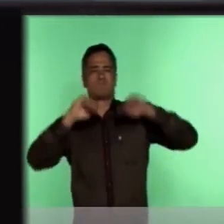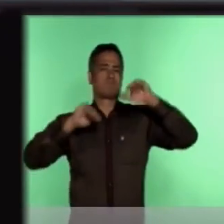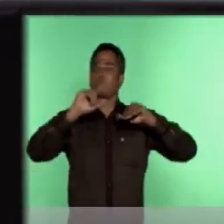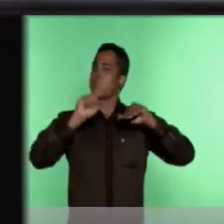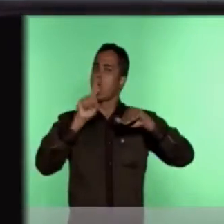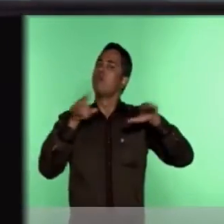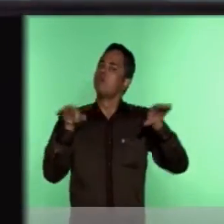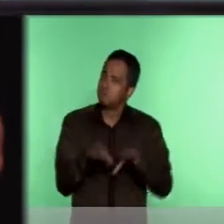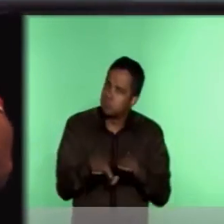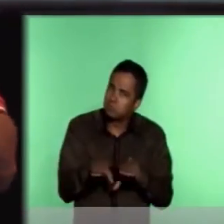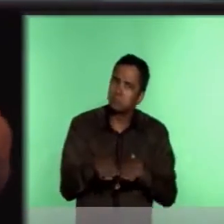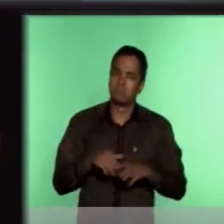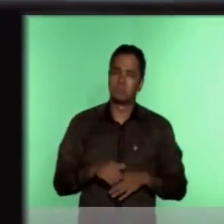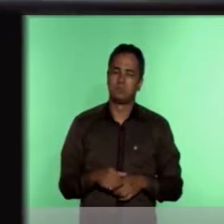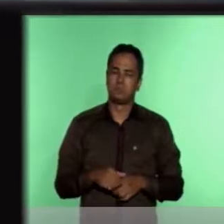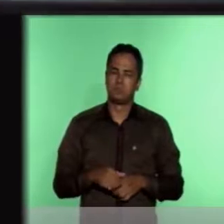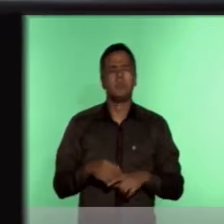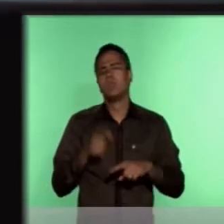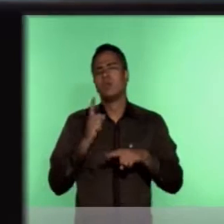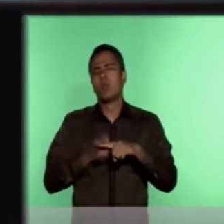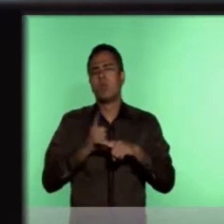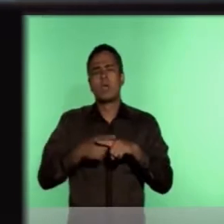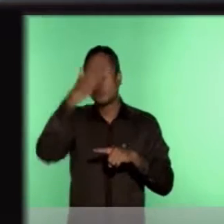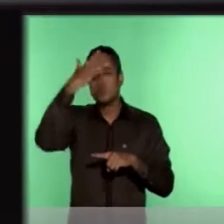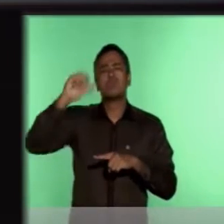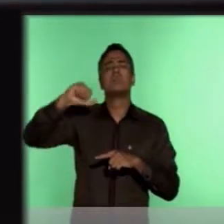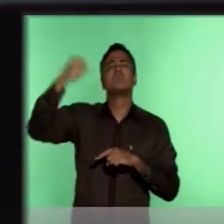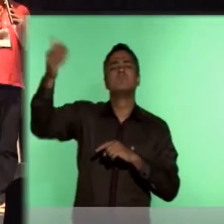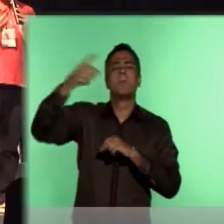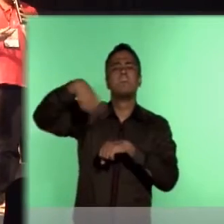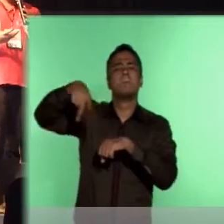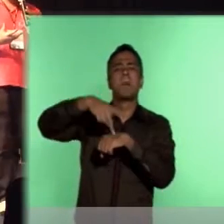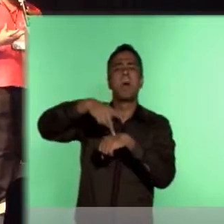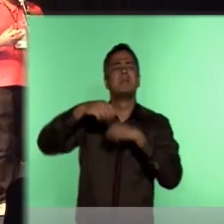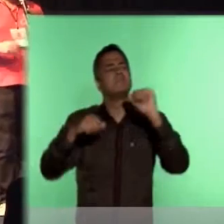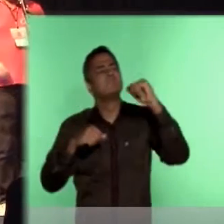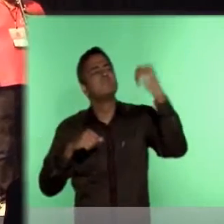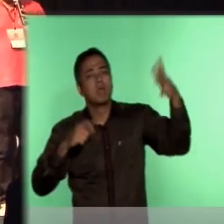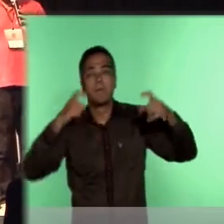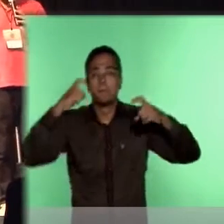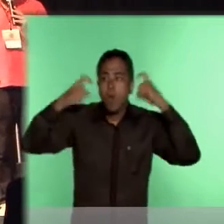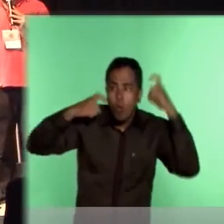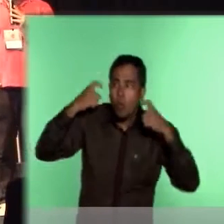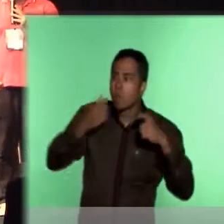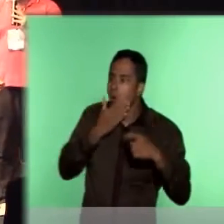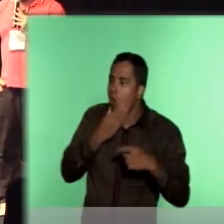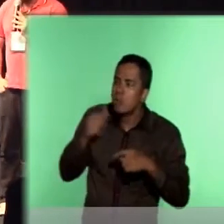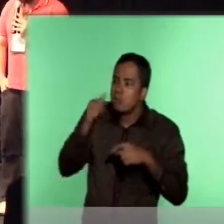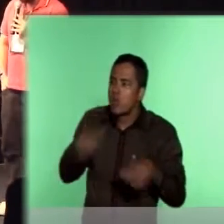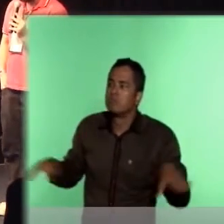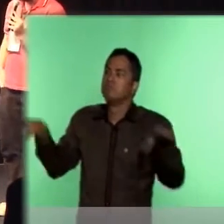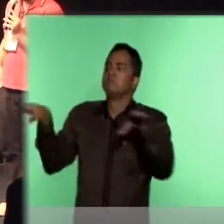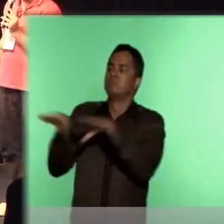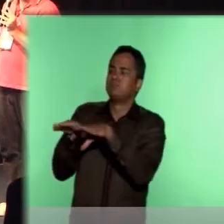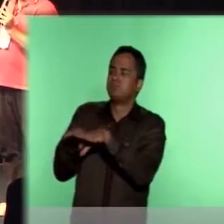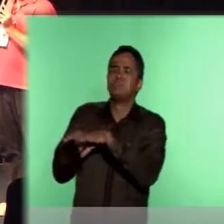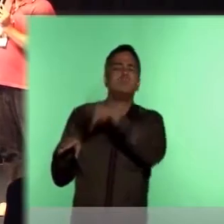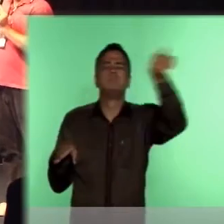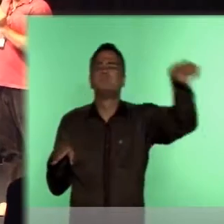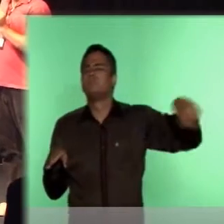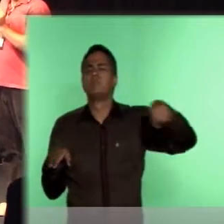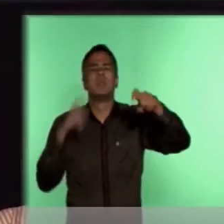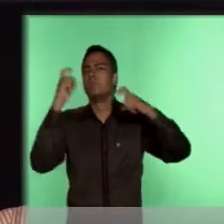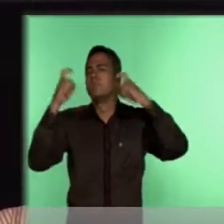internacional? Ela é forte na agenda internacional por um motivo bastante evidente, bastante preocupante.